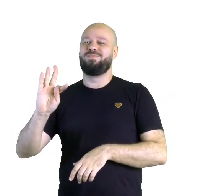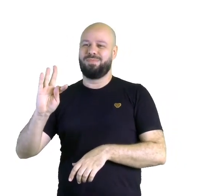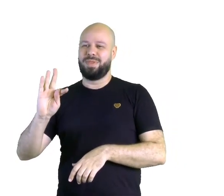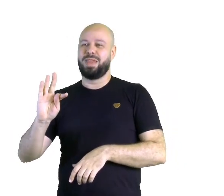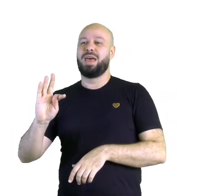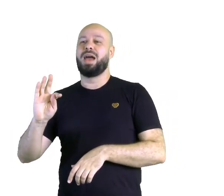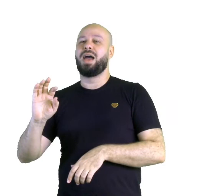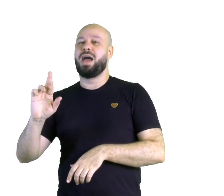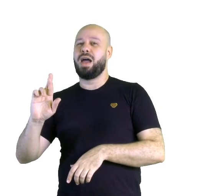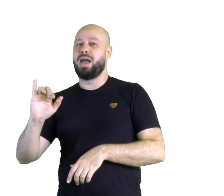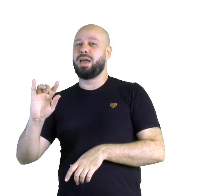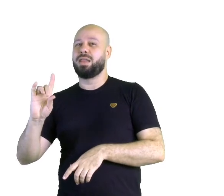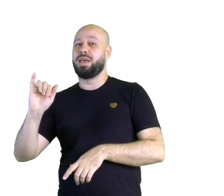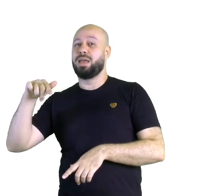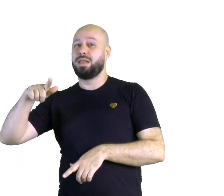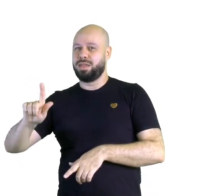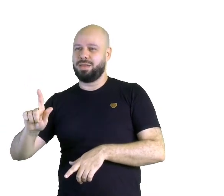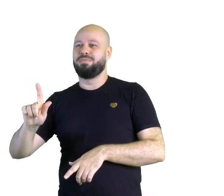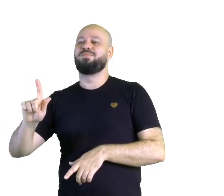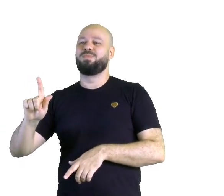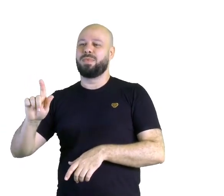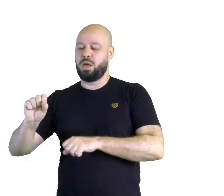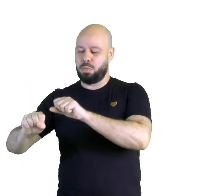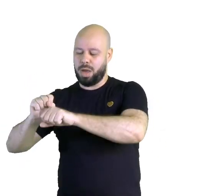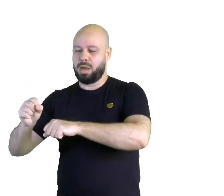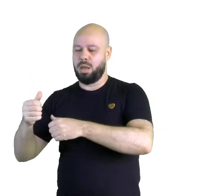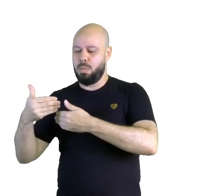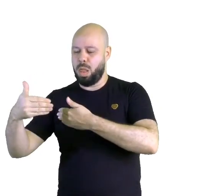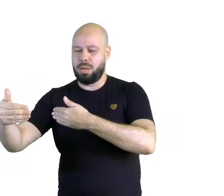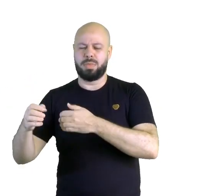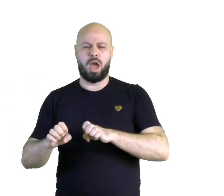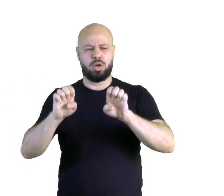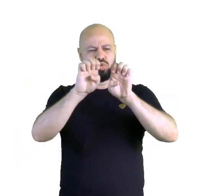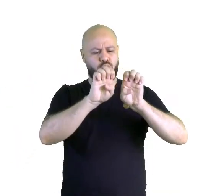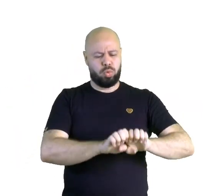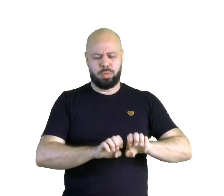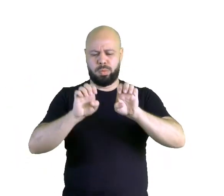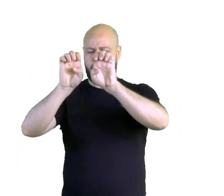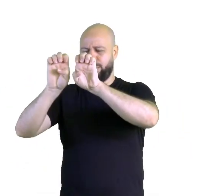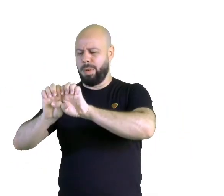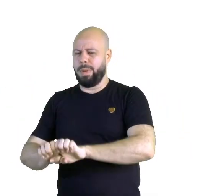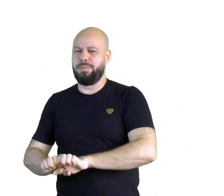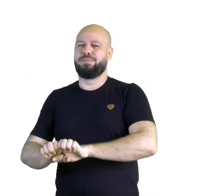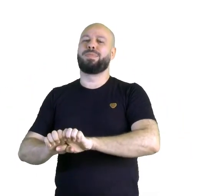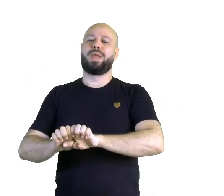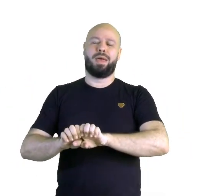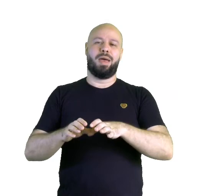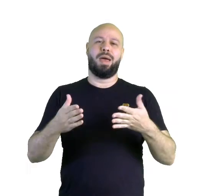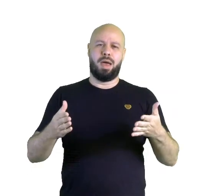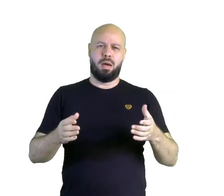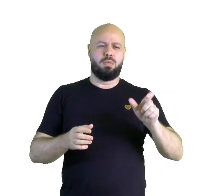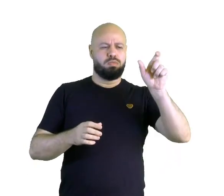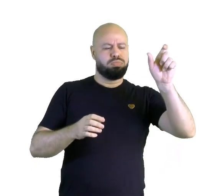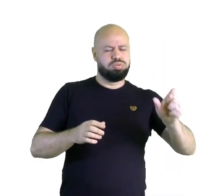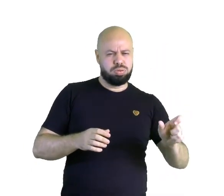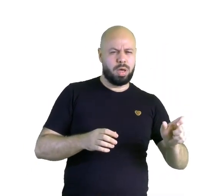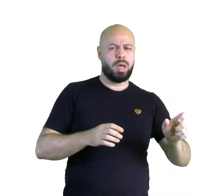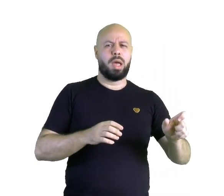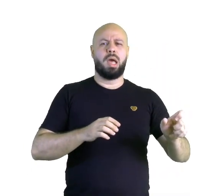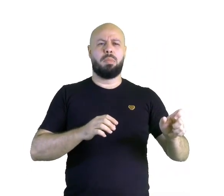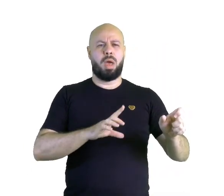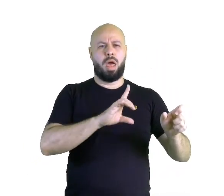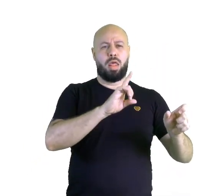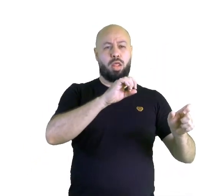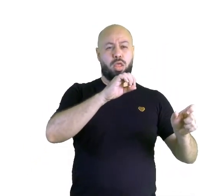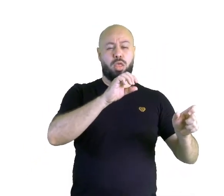formação. Presente simples, sujeito mais auxiliar mais o not seguido do verbo principal. Enquanto no present continuous,